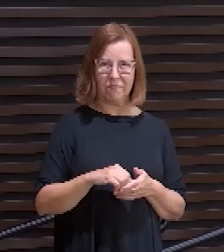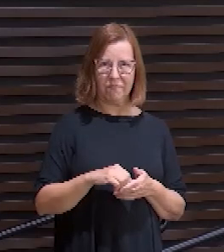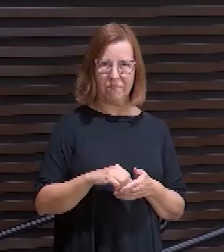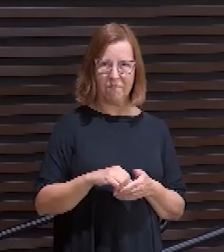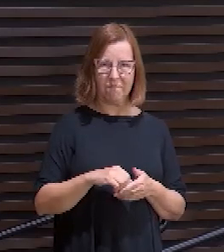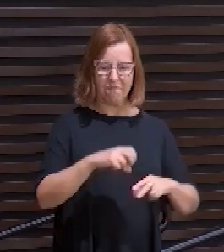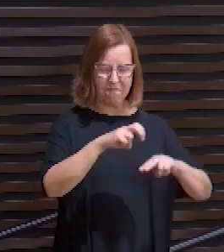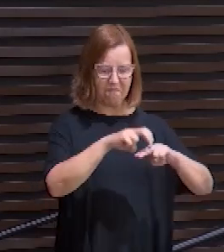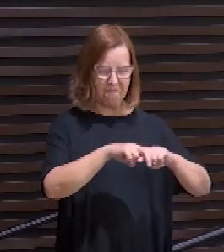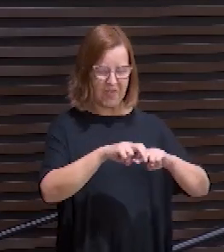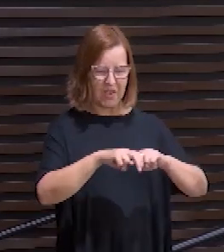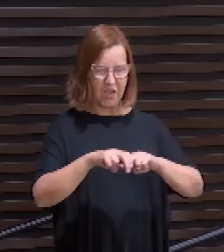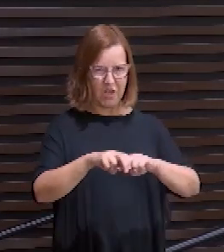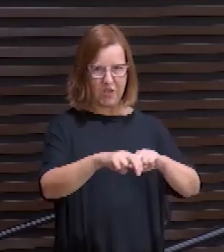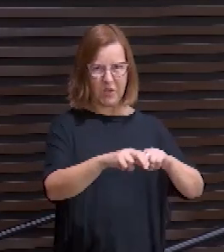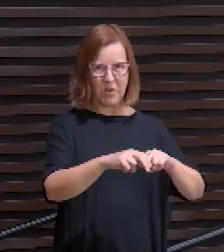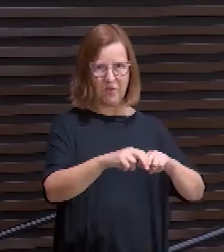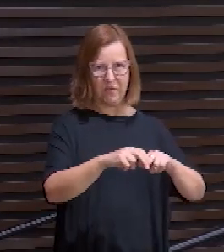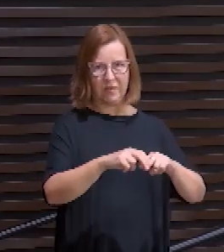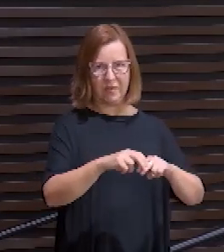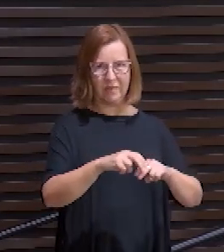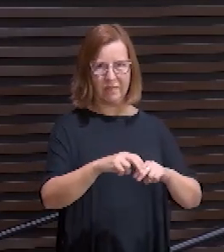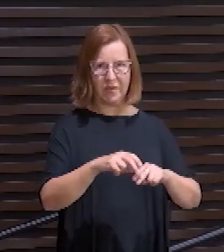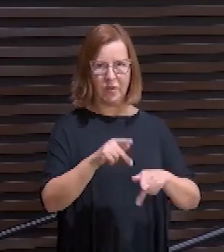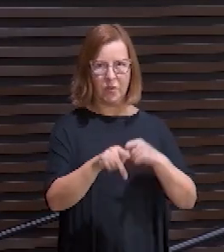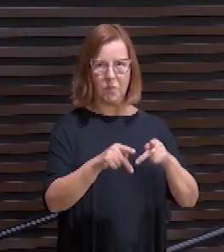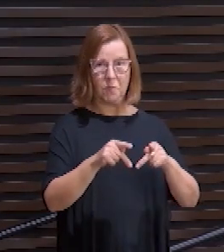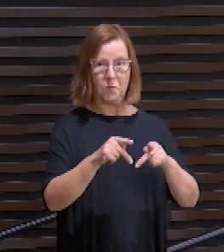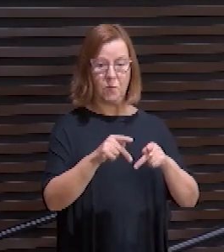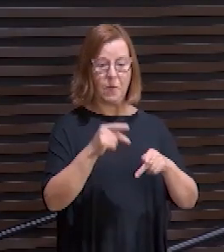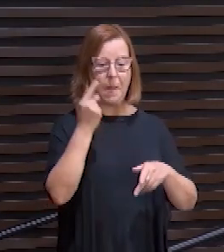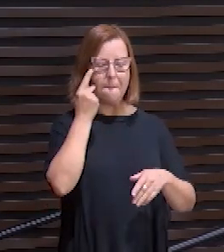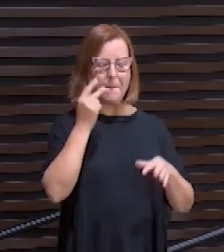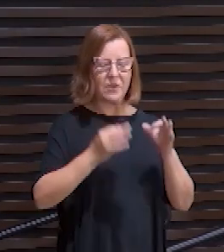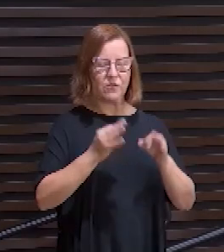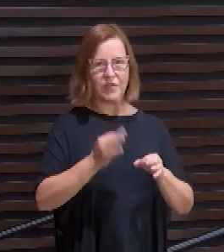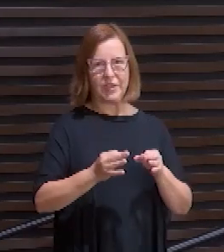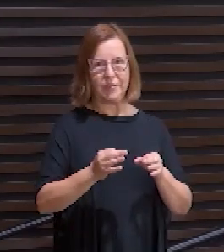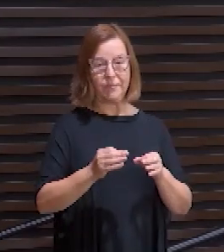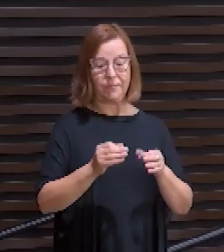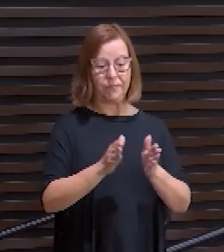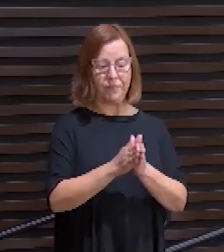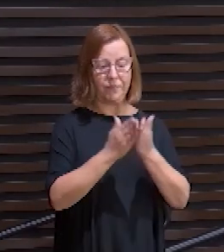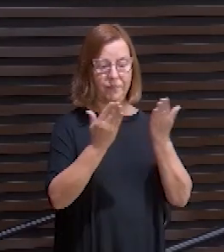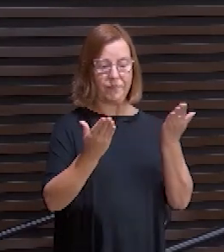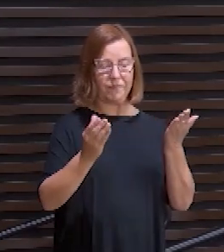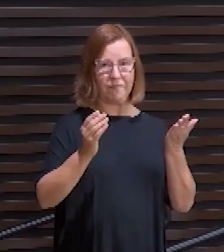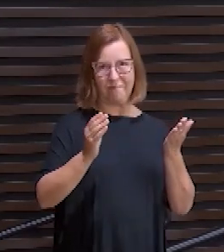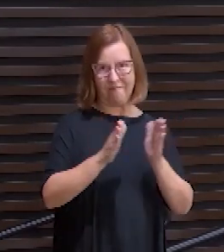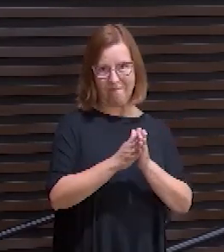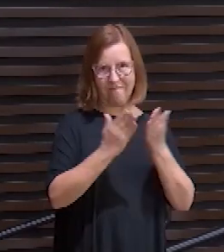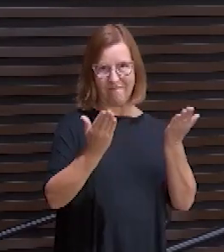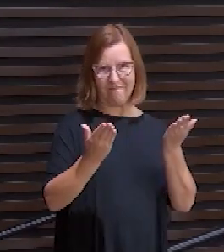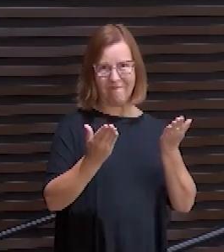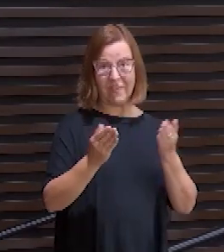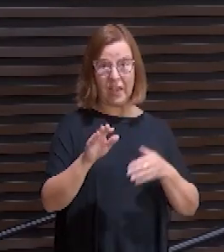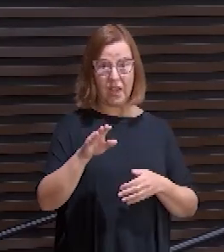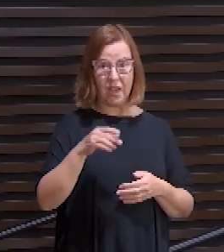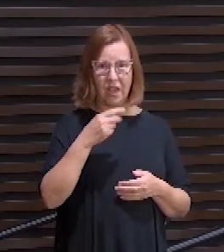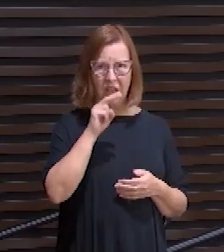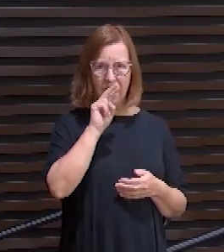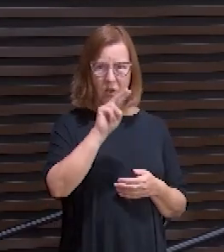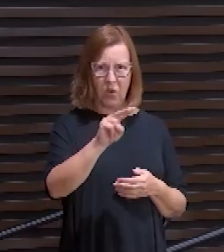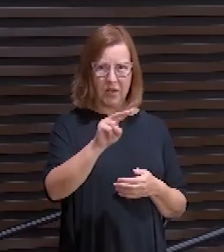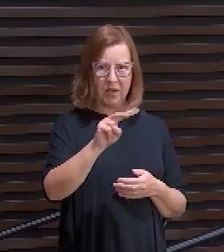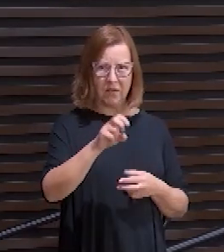Assentou-se o tribunal, e se abriram os livros. Então estive olhando por causa da voz das insolentes